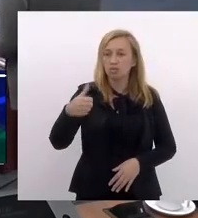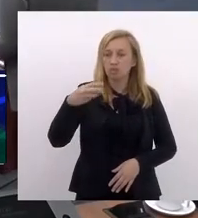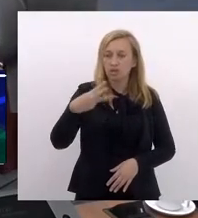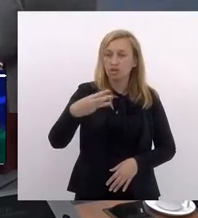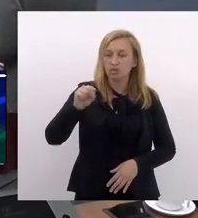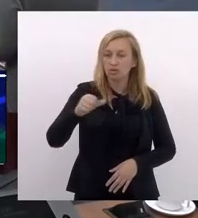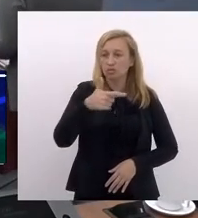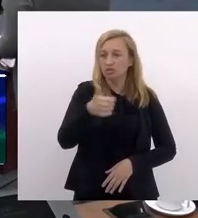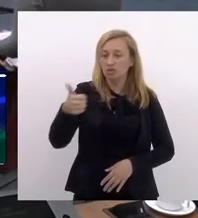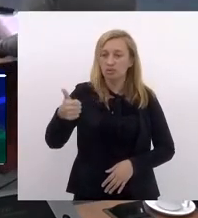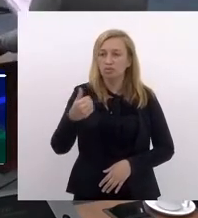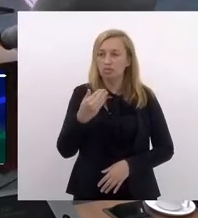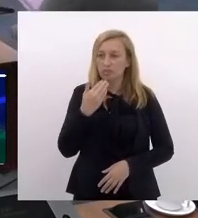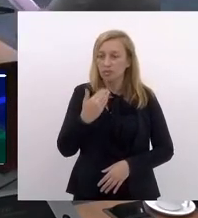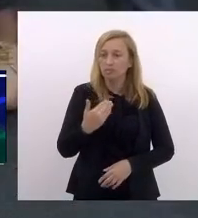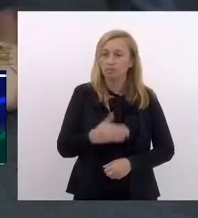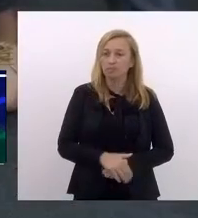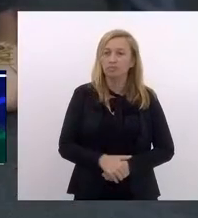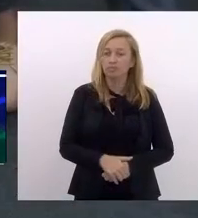5.138/2021, por favor.